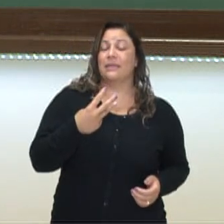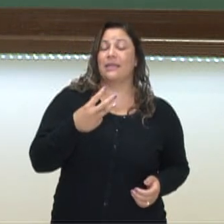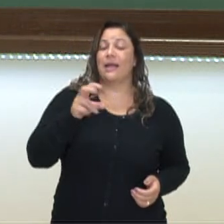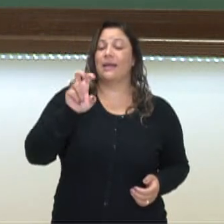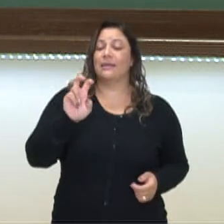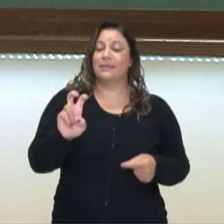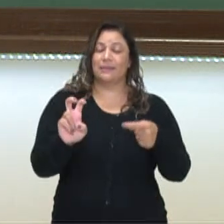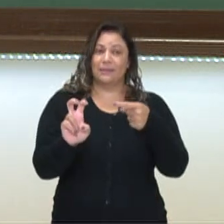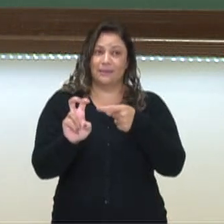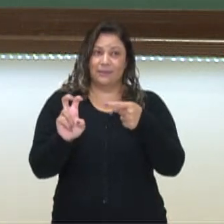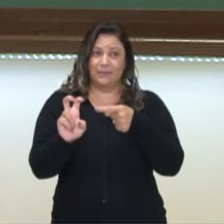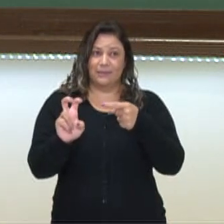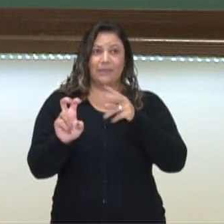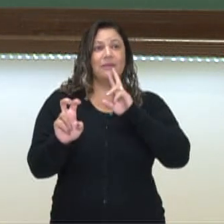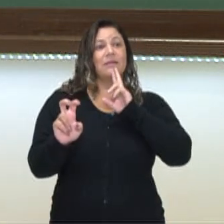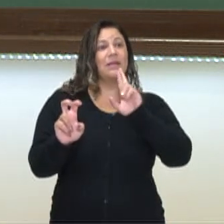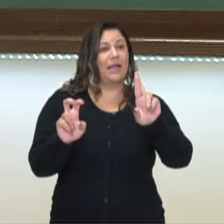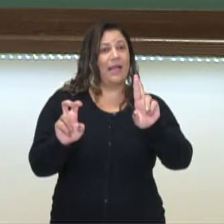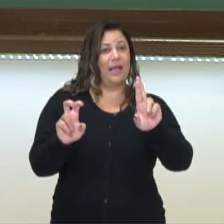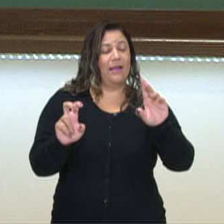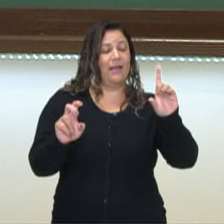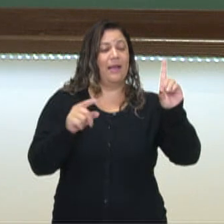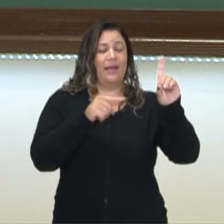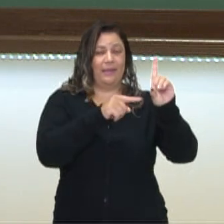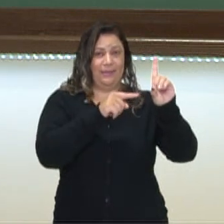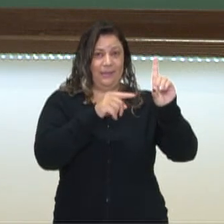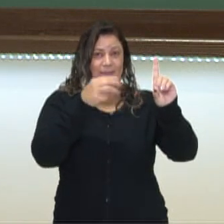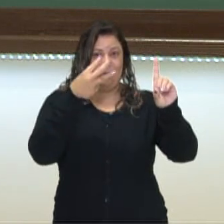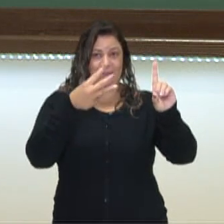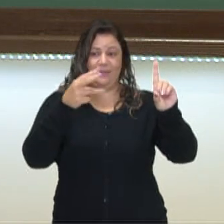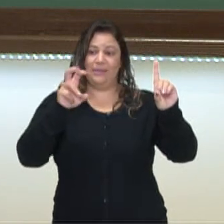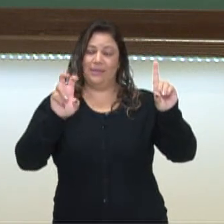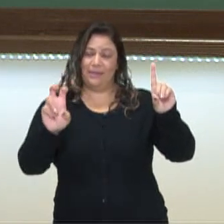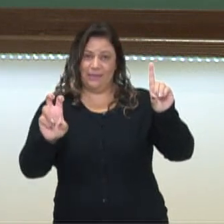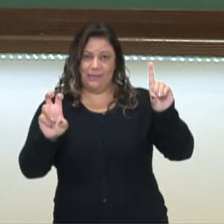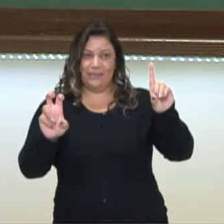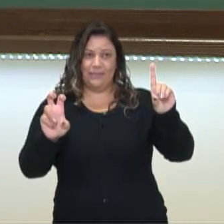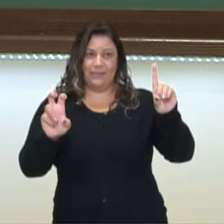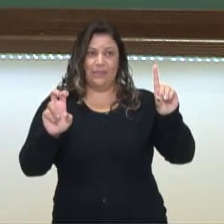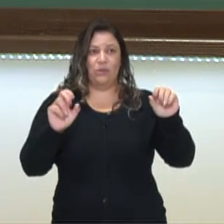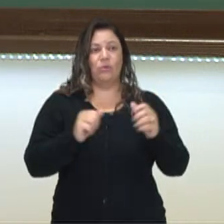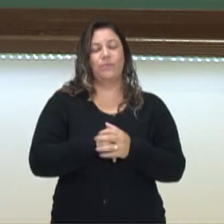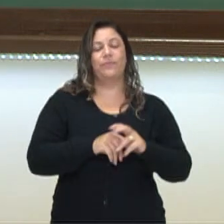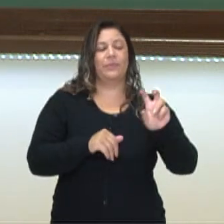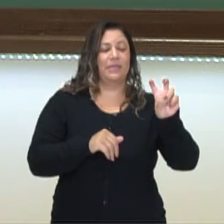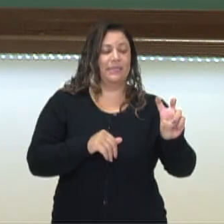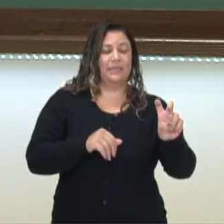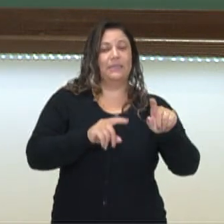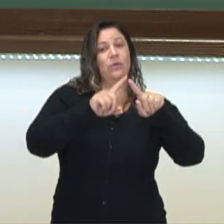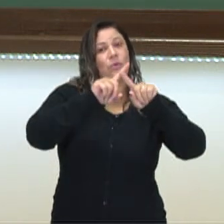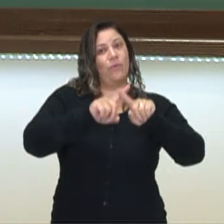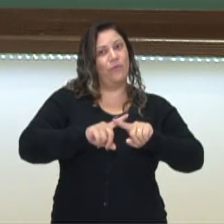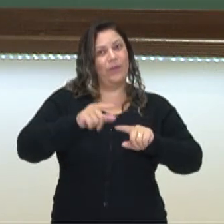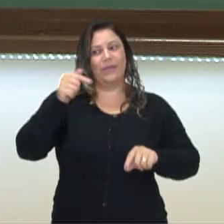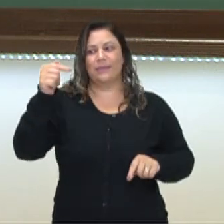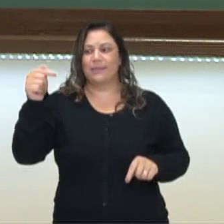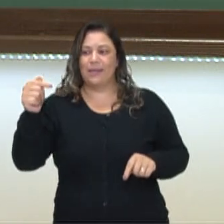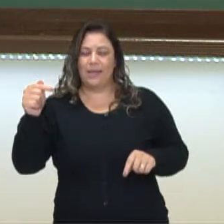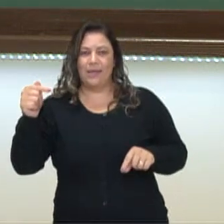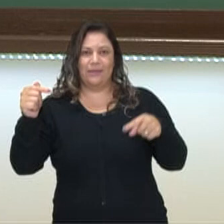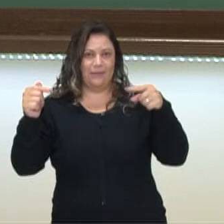34, 35. Então, a resposta é letra D, 35 semanas, que eu posso pensar que 5 semanas vezes 7 dias,